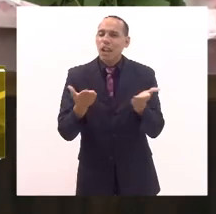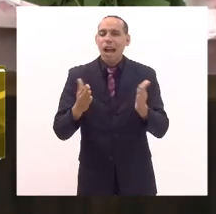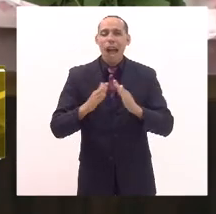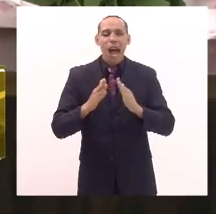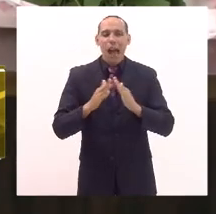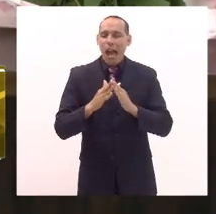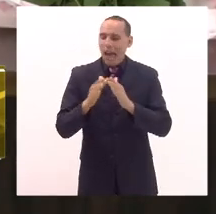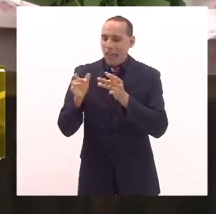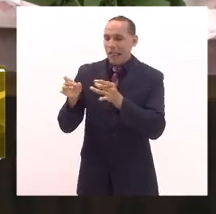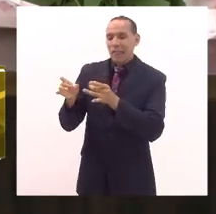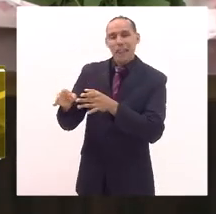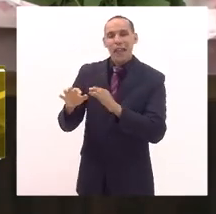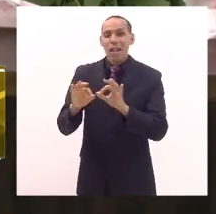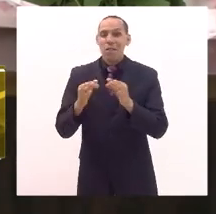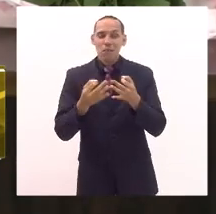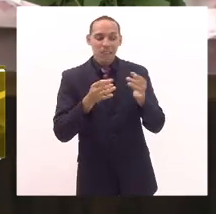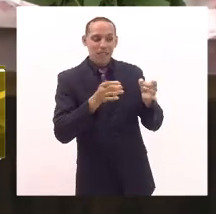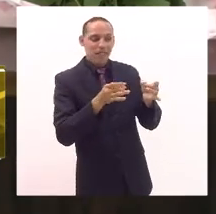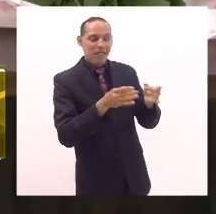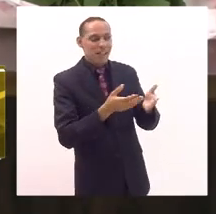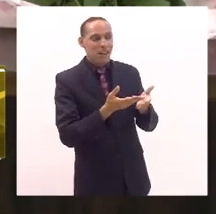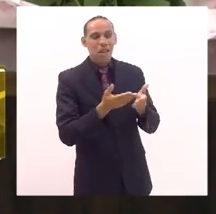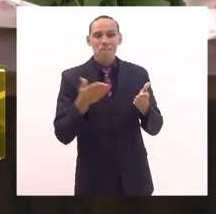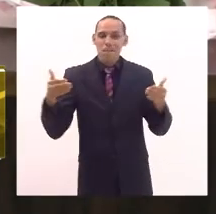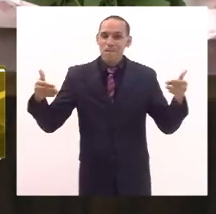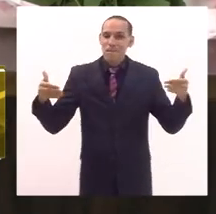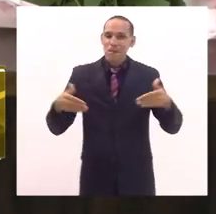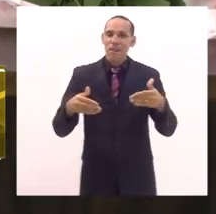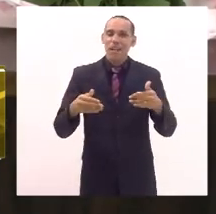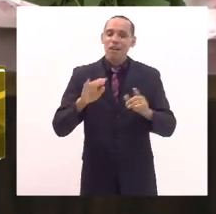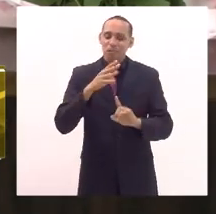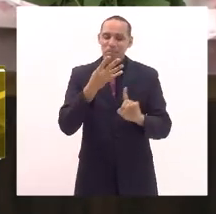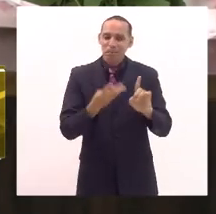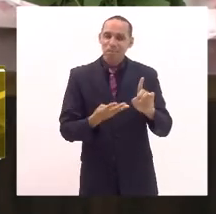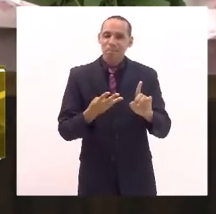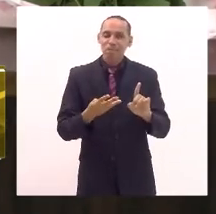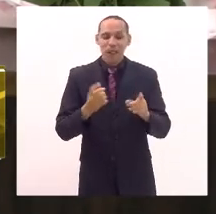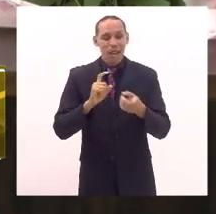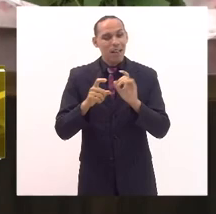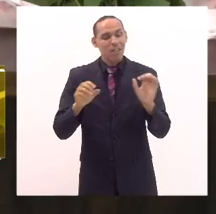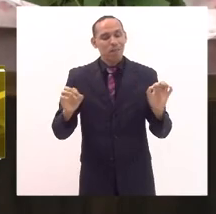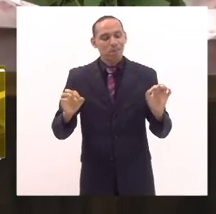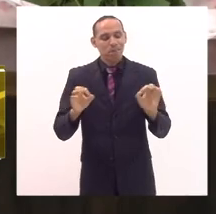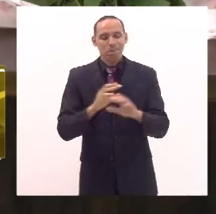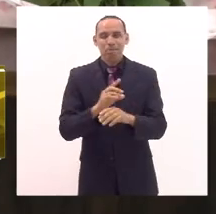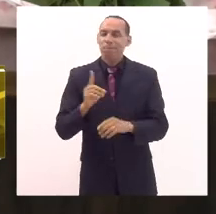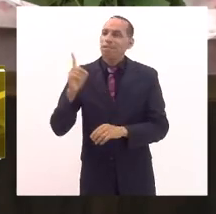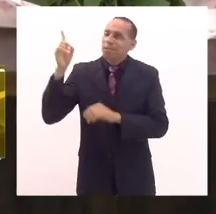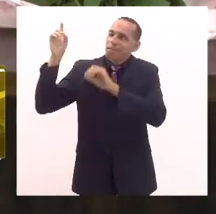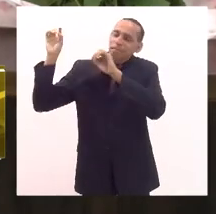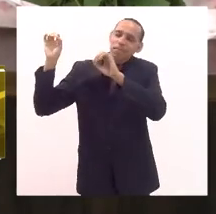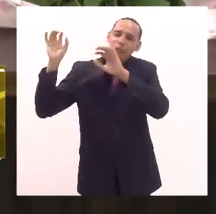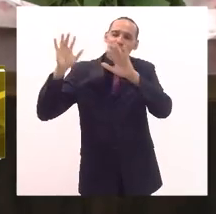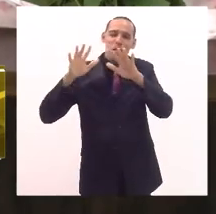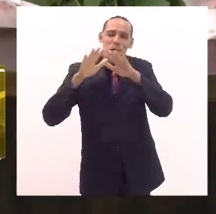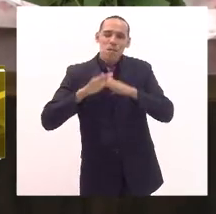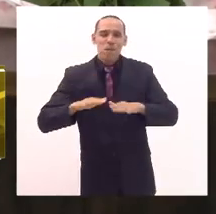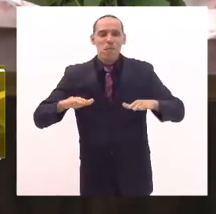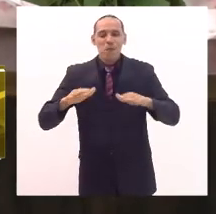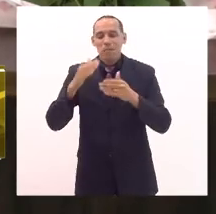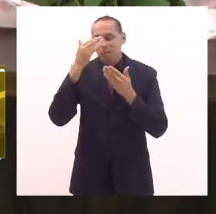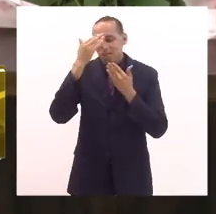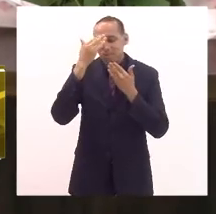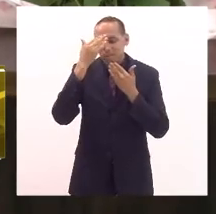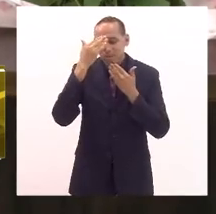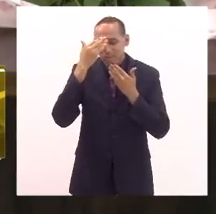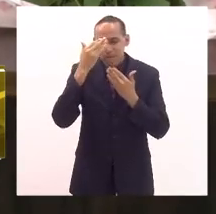seus parentes, que foram homenageados. Então, declaro encerrada a sessão, e que Deus abençoe a todos vocês, e muito